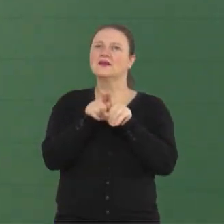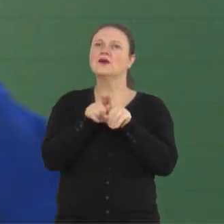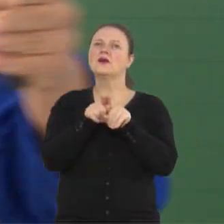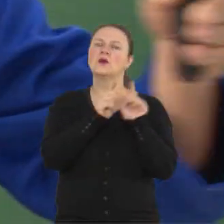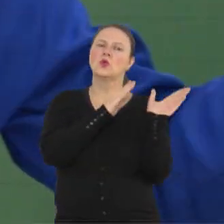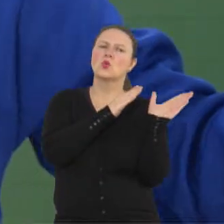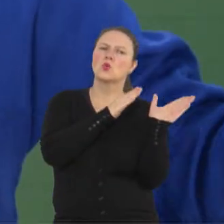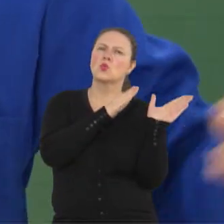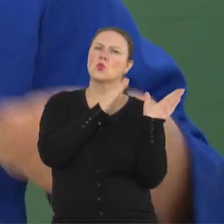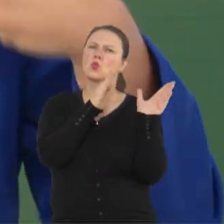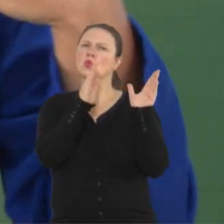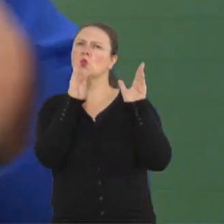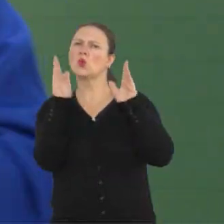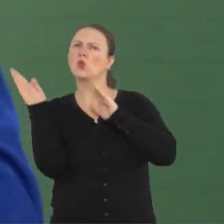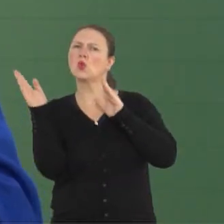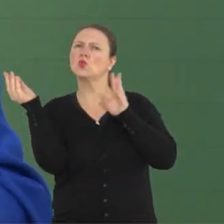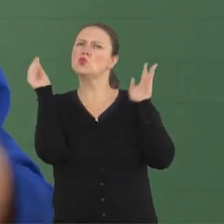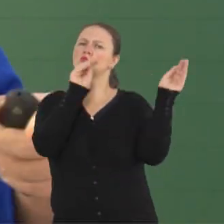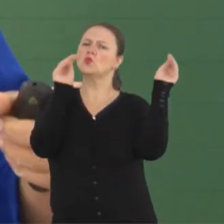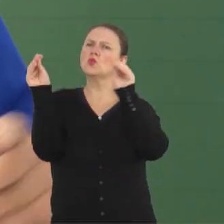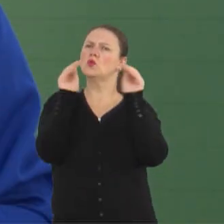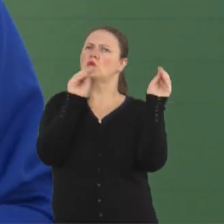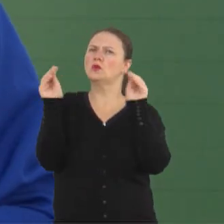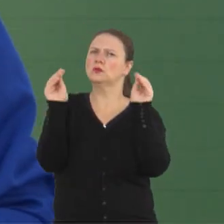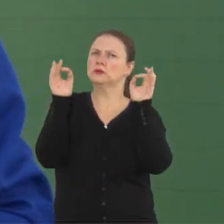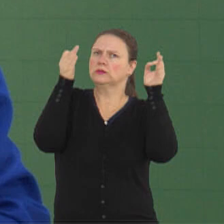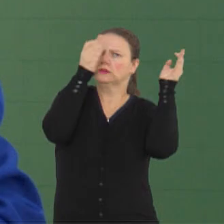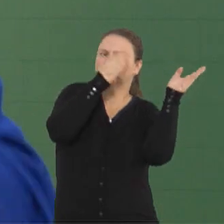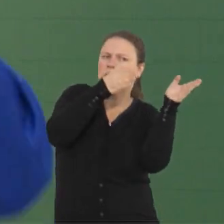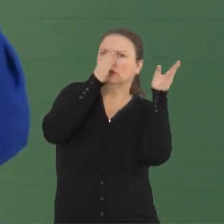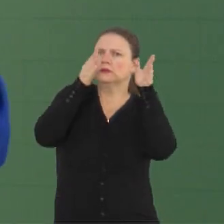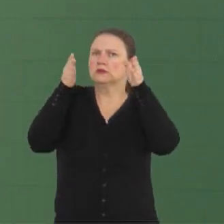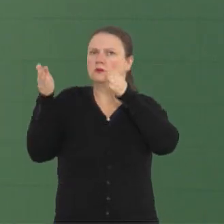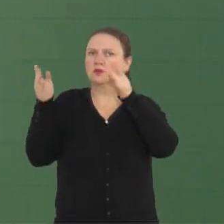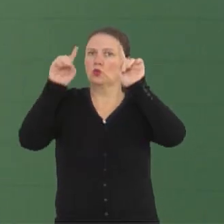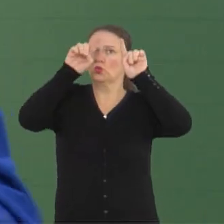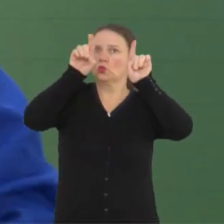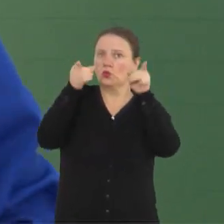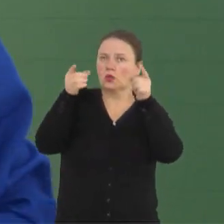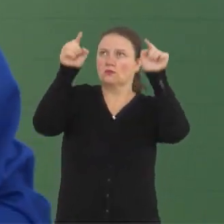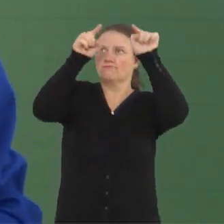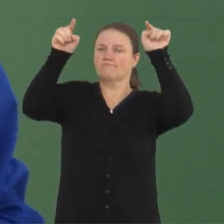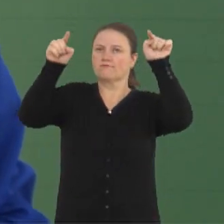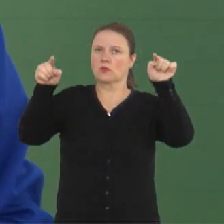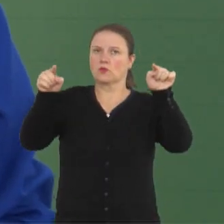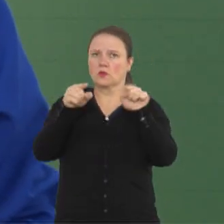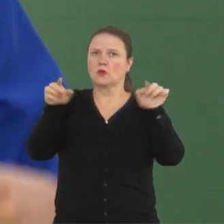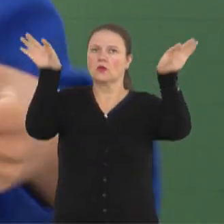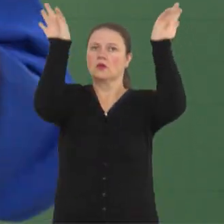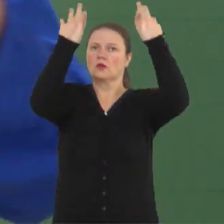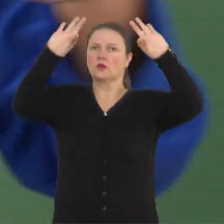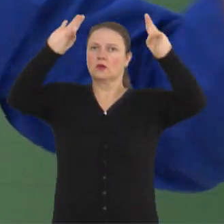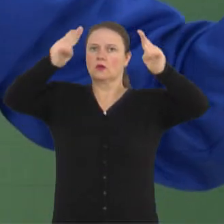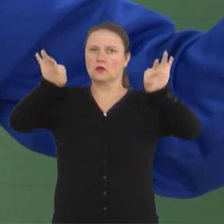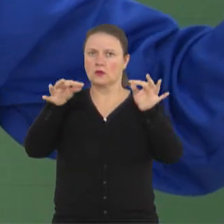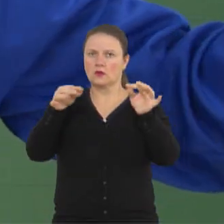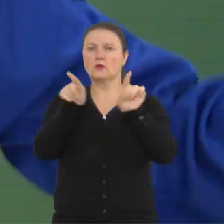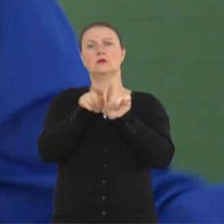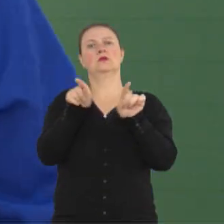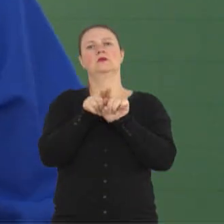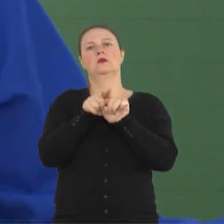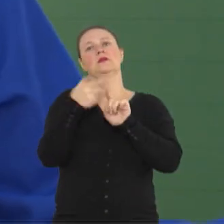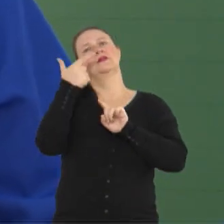a ordem de resolução em todos eles, dentro do parênteses, dentro do colchetes e dentro das chaves. E depois